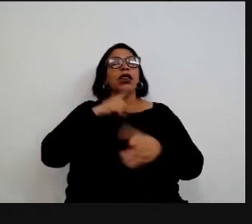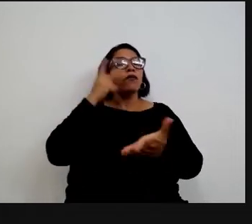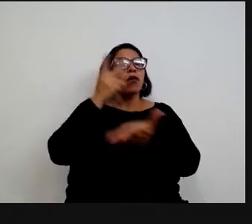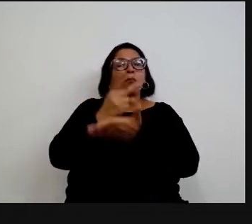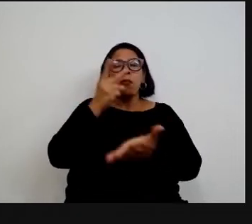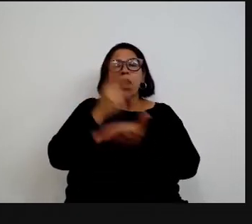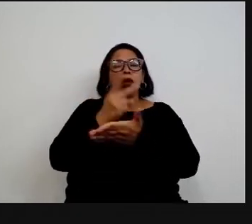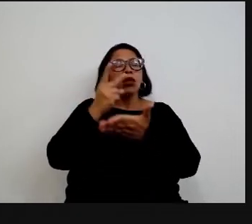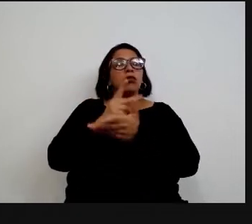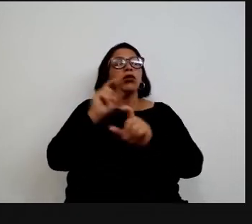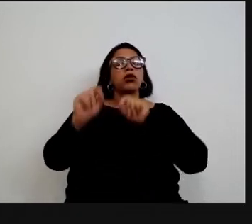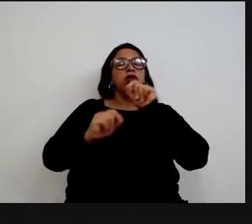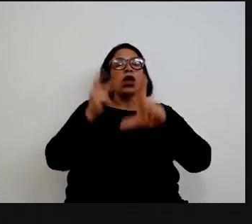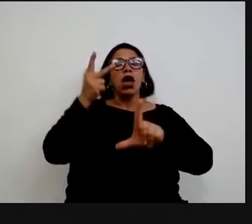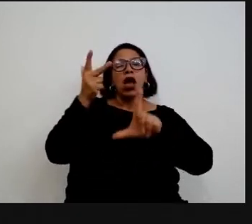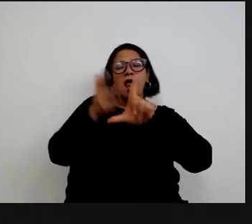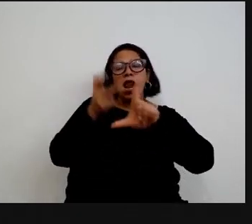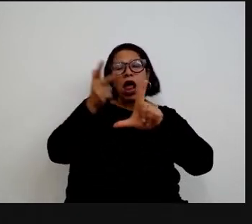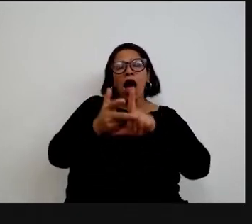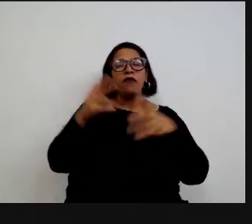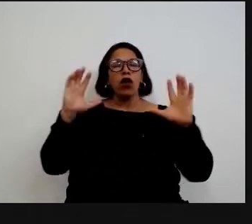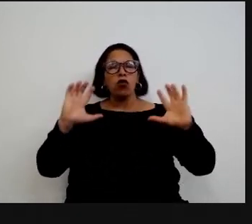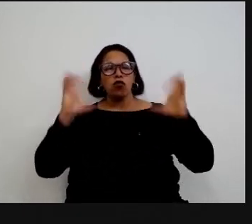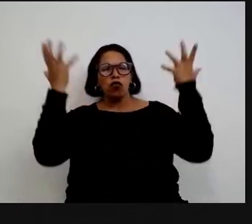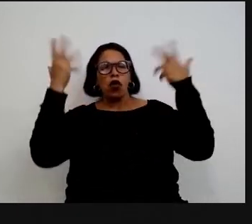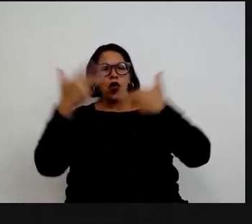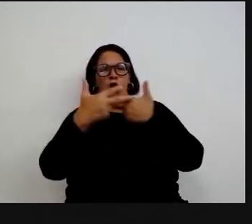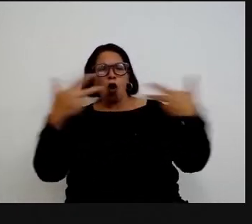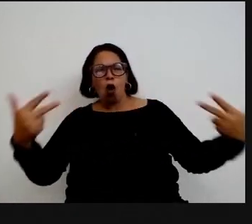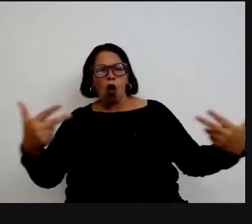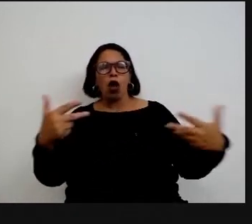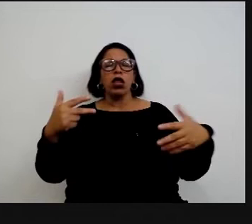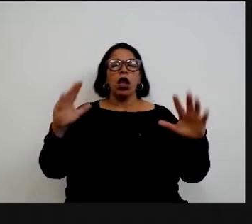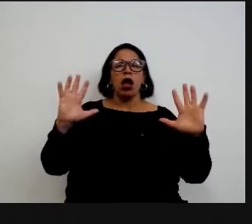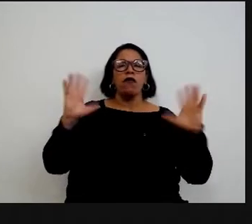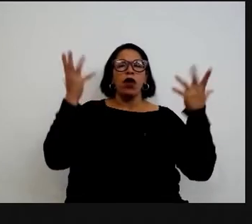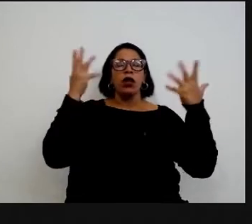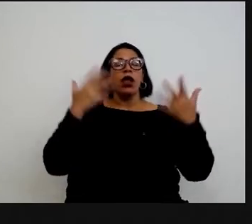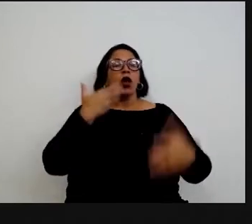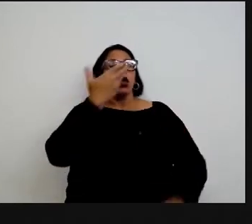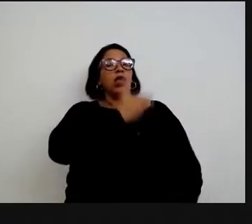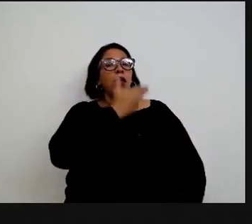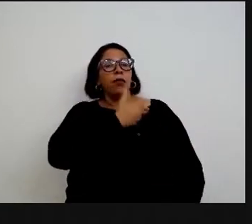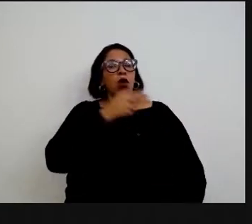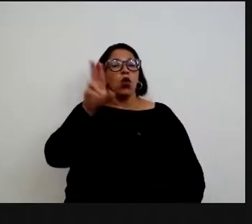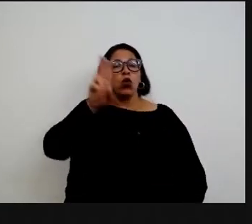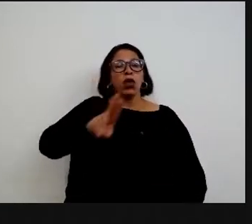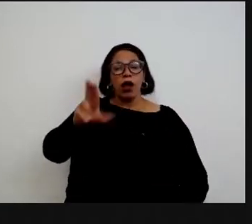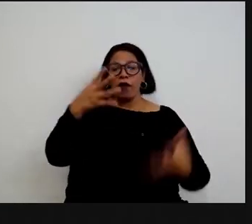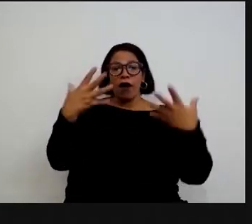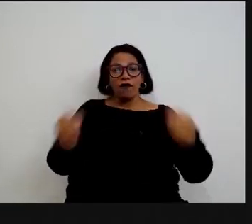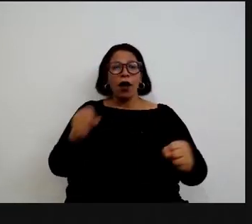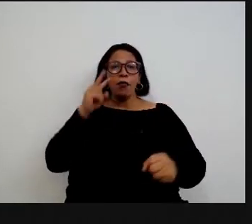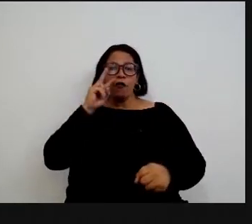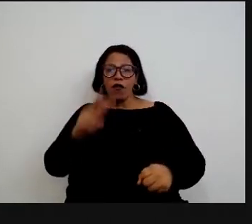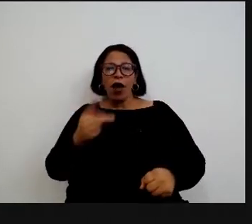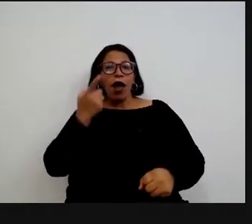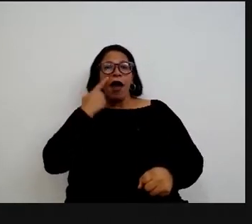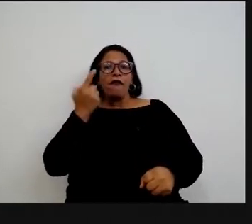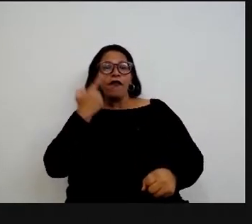manteve um ritmo de lives, de shows e tudo isso, e que os amigos utilizavam aquilo lá, vamos assistir um